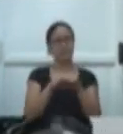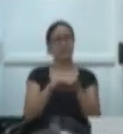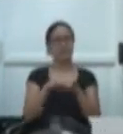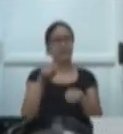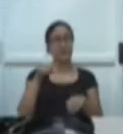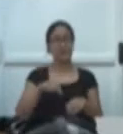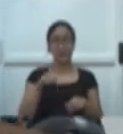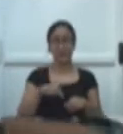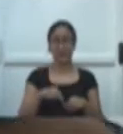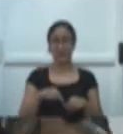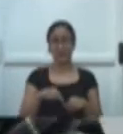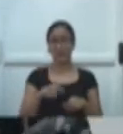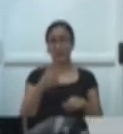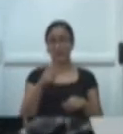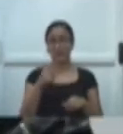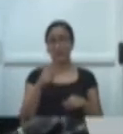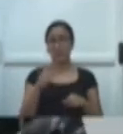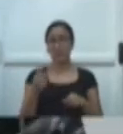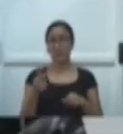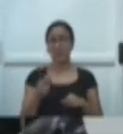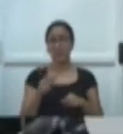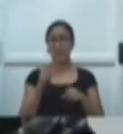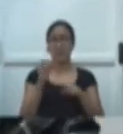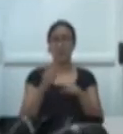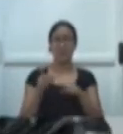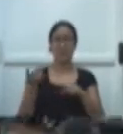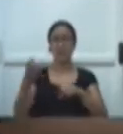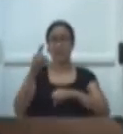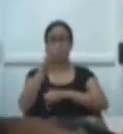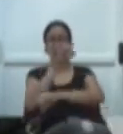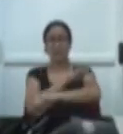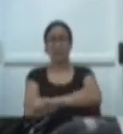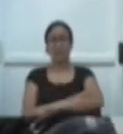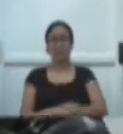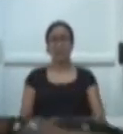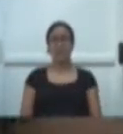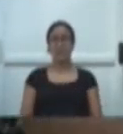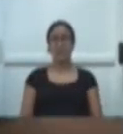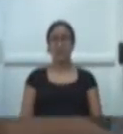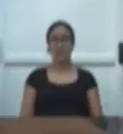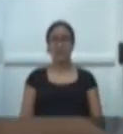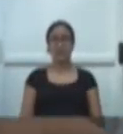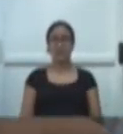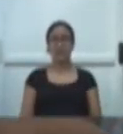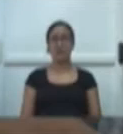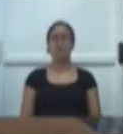elevado quanto muitas cidades pequenas têm um número tão elevado. Então, pessoas...